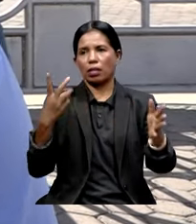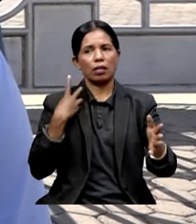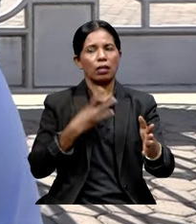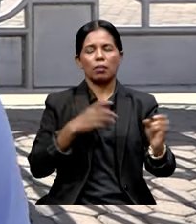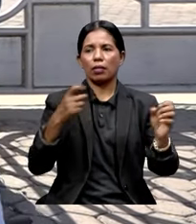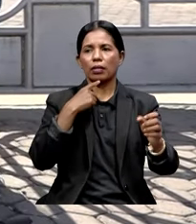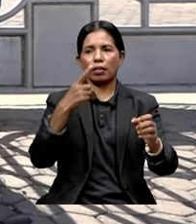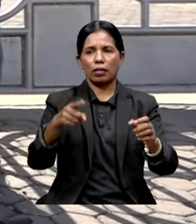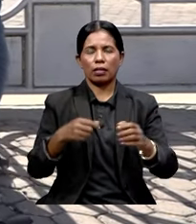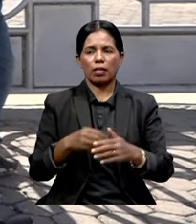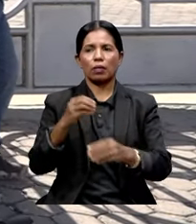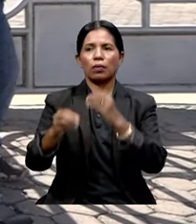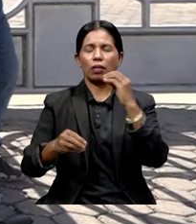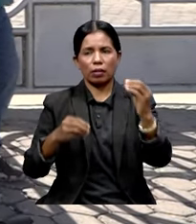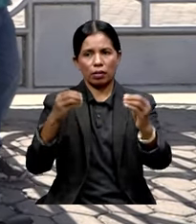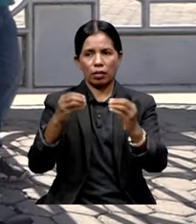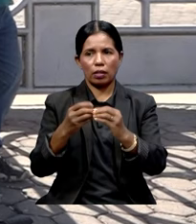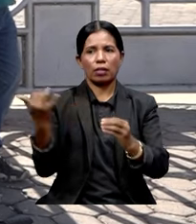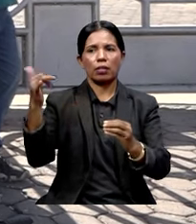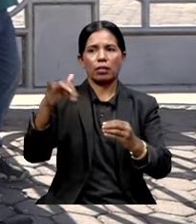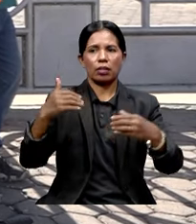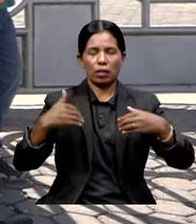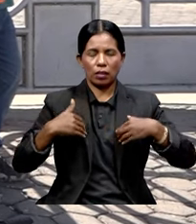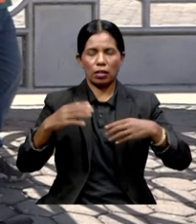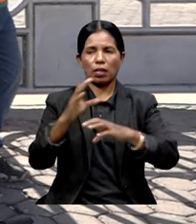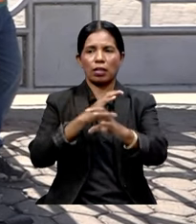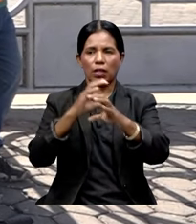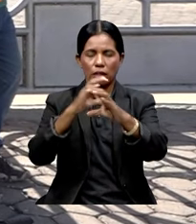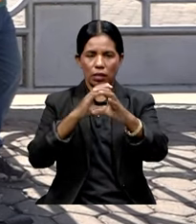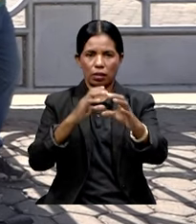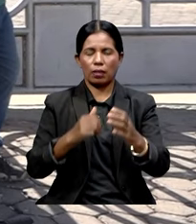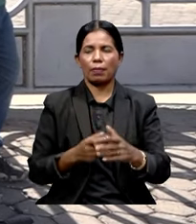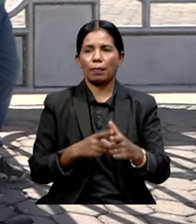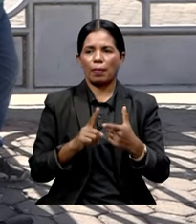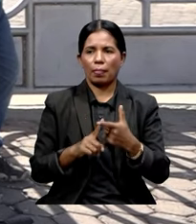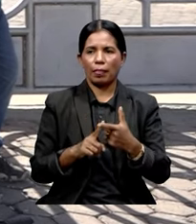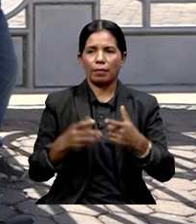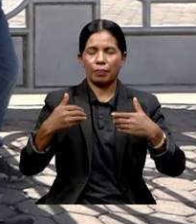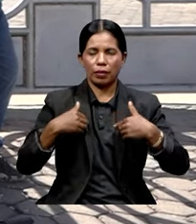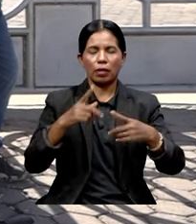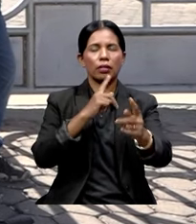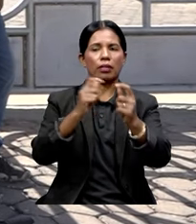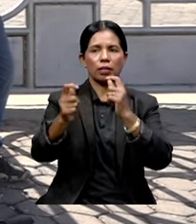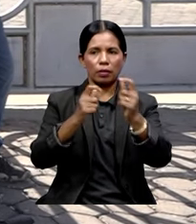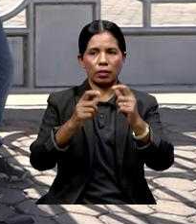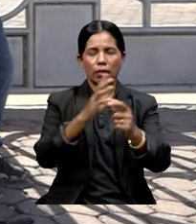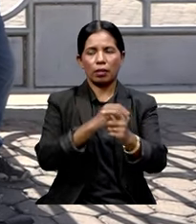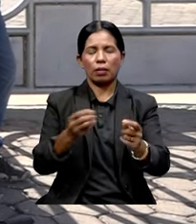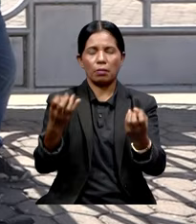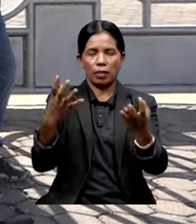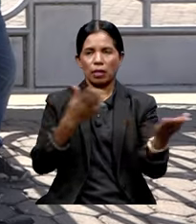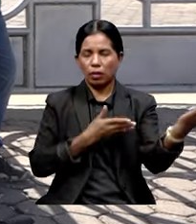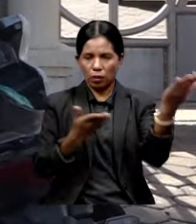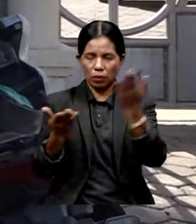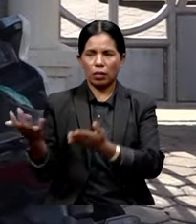ne ne significa kata sira ia tiona ia tiona transporte ne bema suficiente a tilori sira